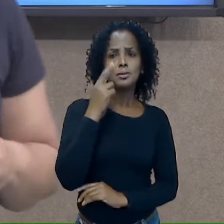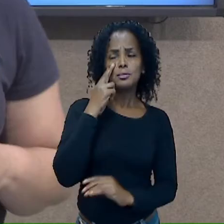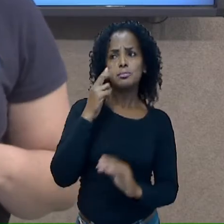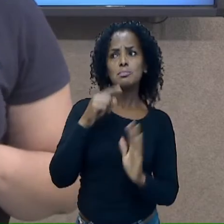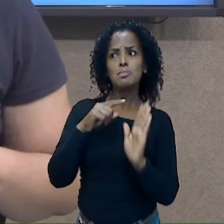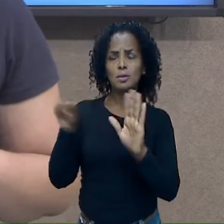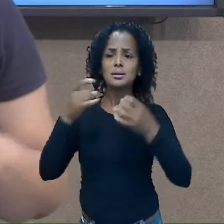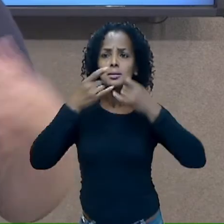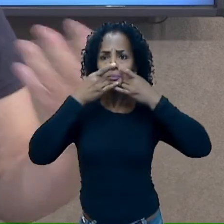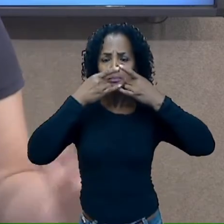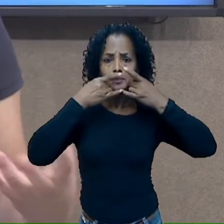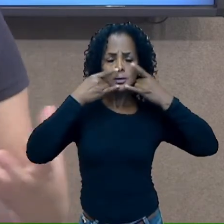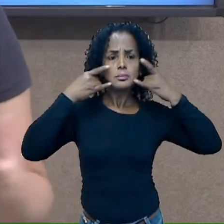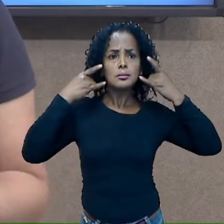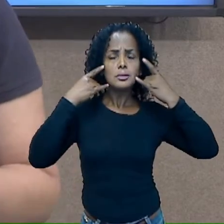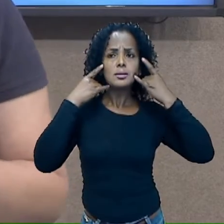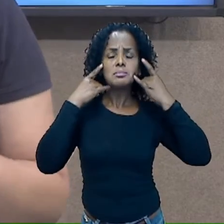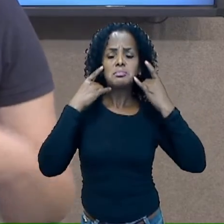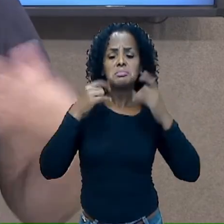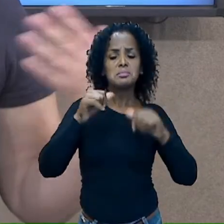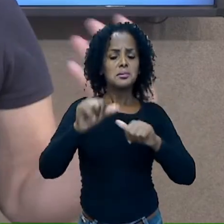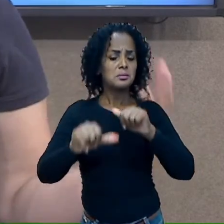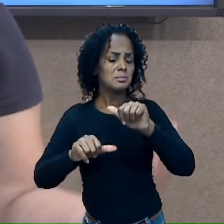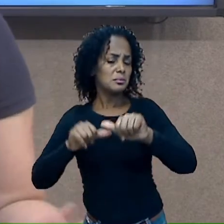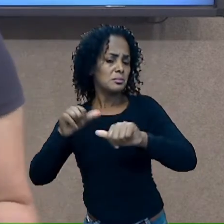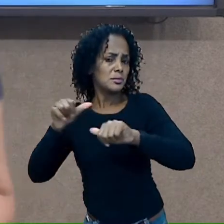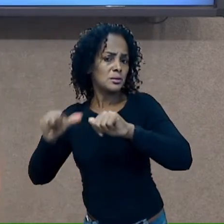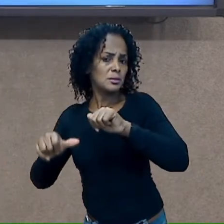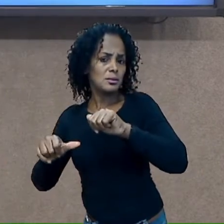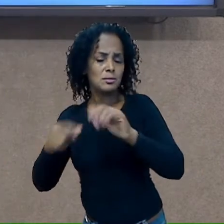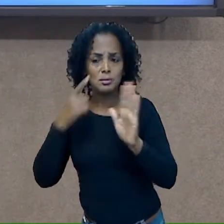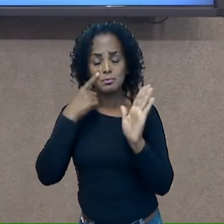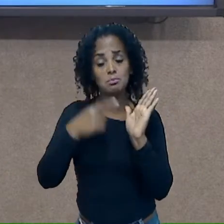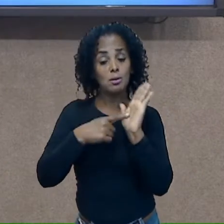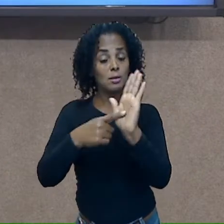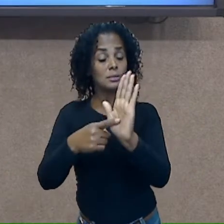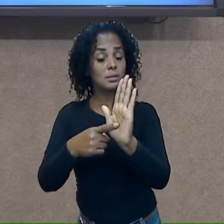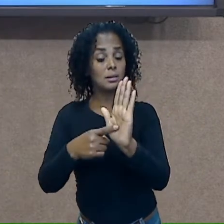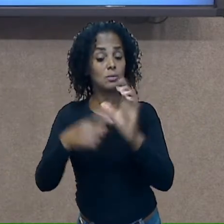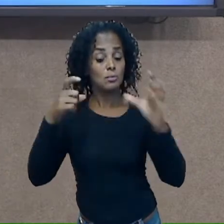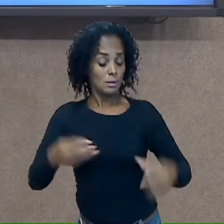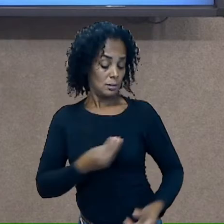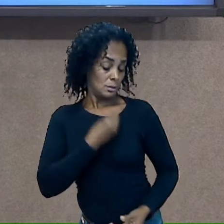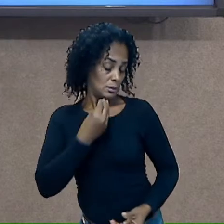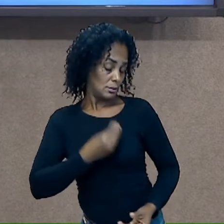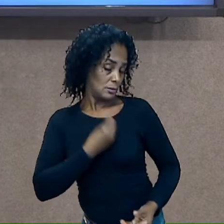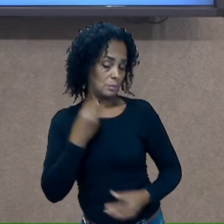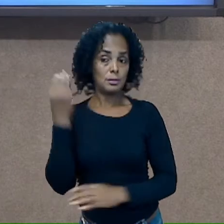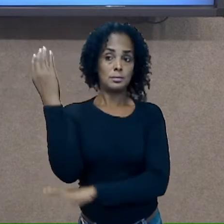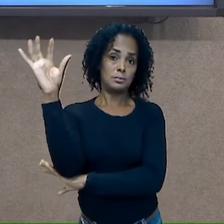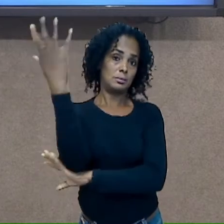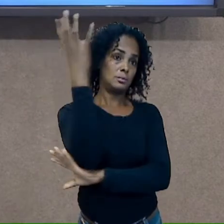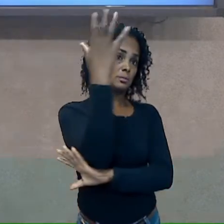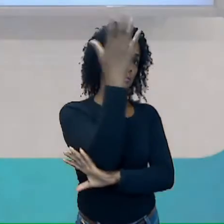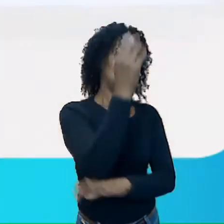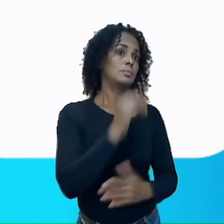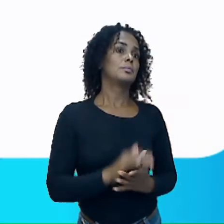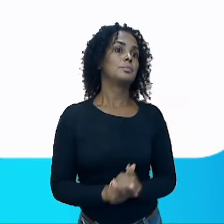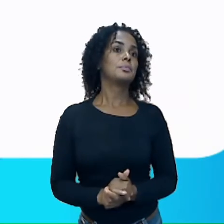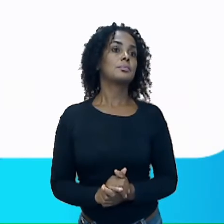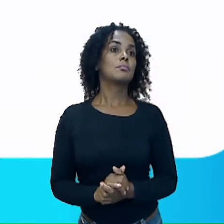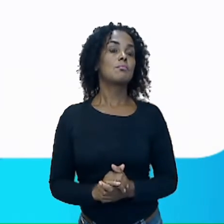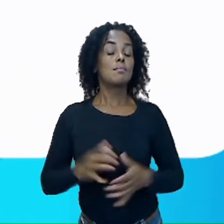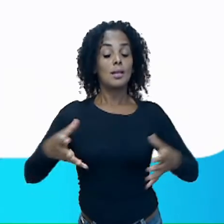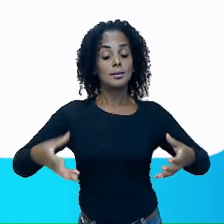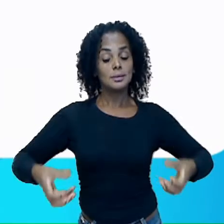dessas máscaras, elas são de forma que representam o espaço em que elas vivem, o natural, a natureza. As